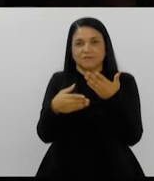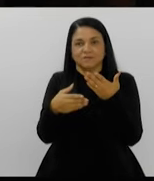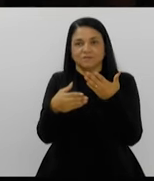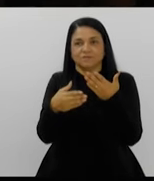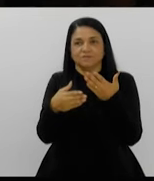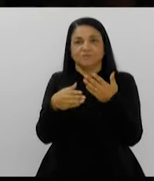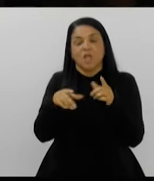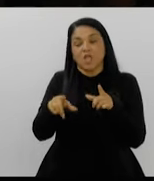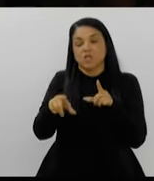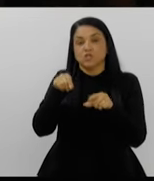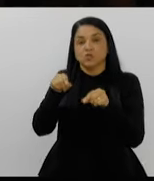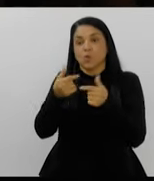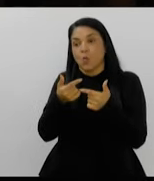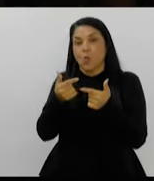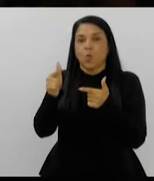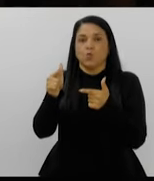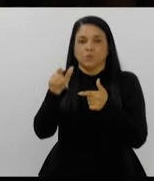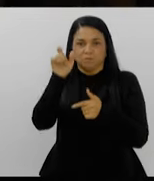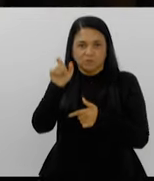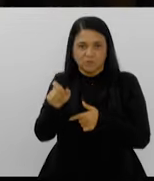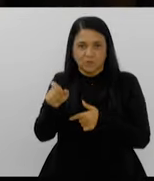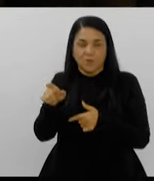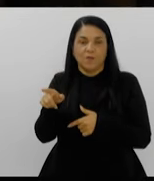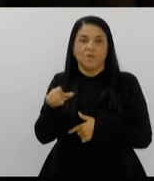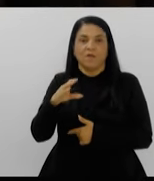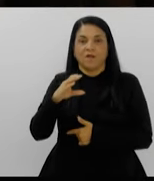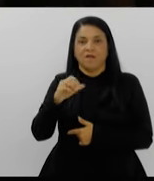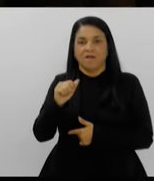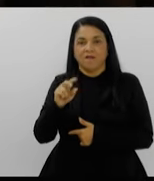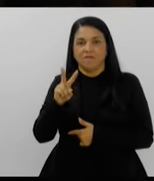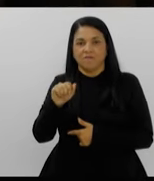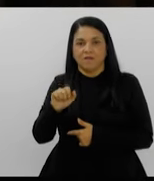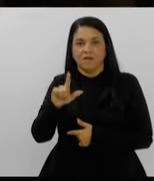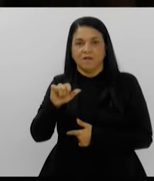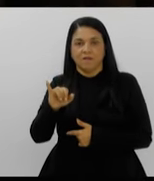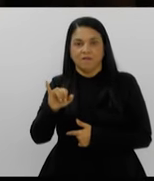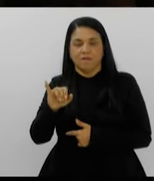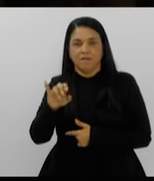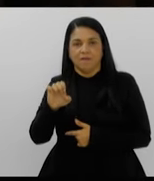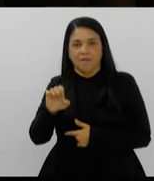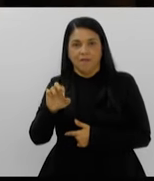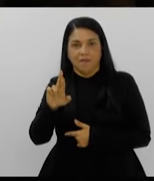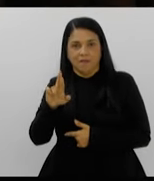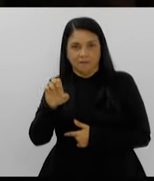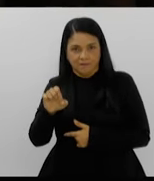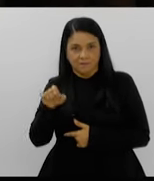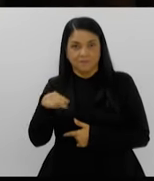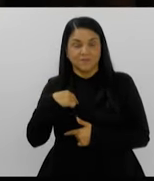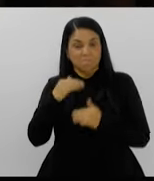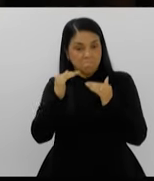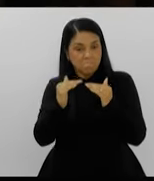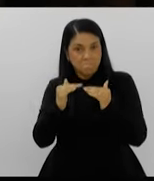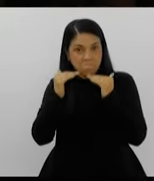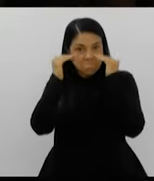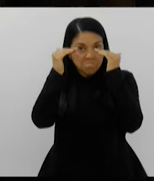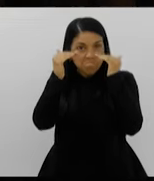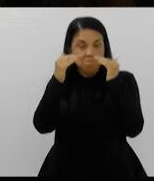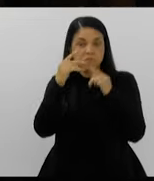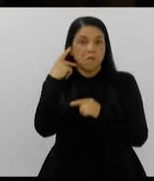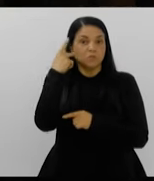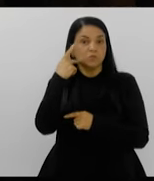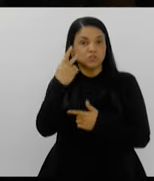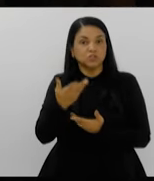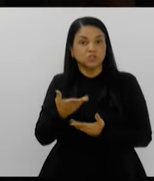de seus menudos. Escolheu o tal Cavalieri, passando por cima da política, passando por cima. E aqui